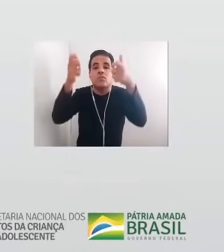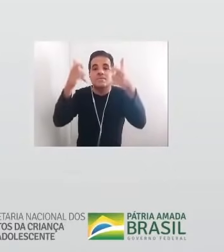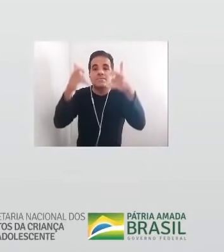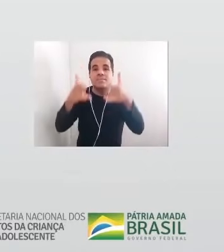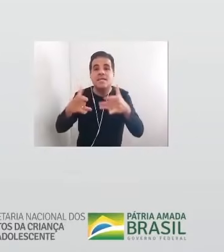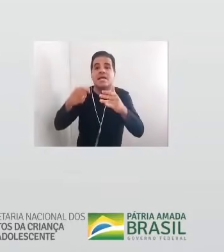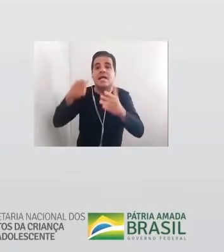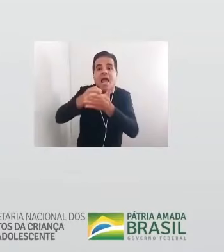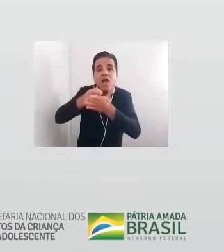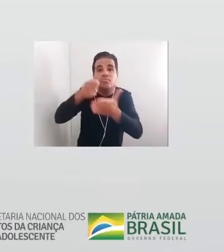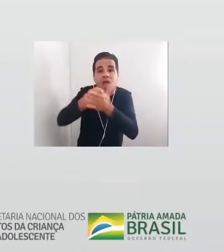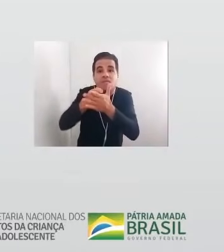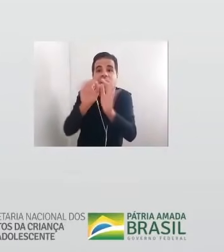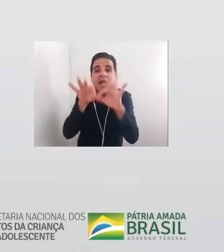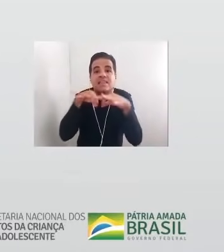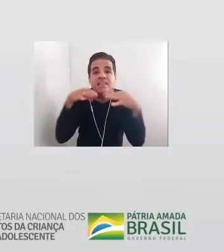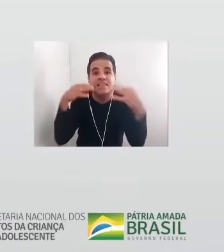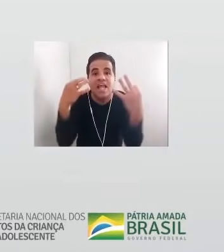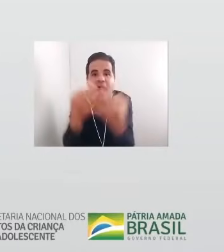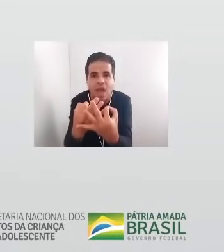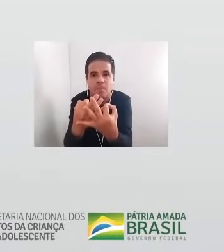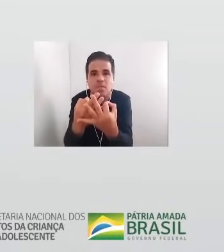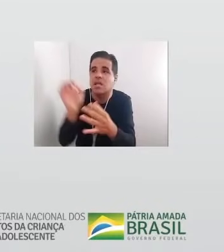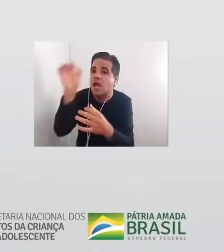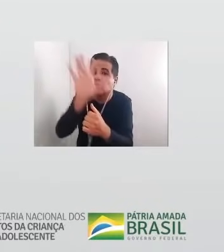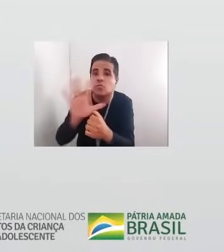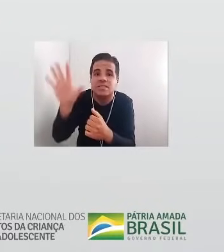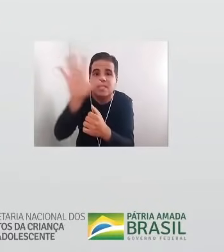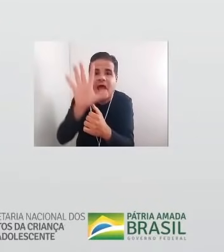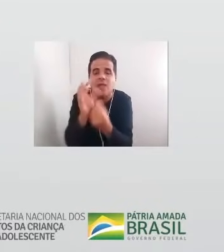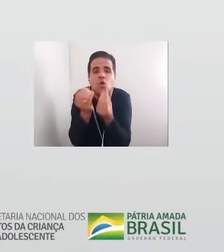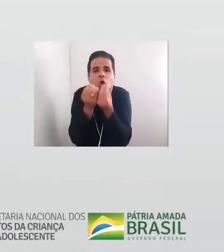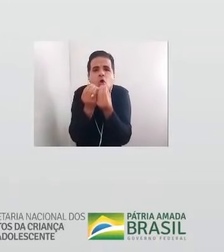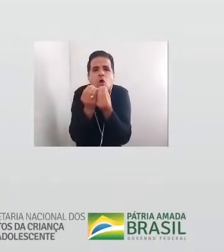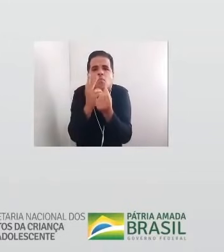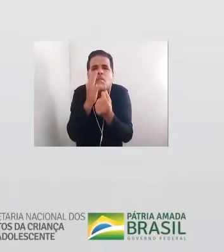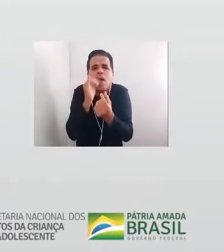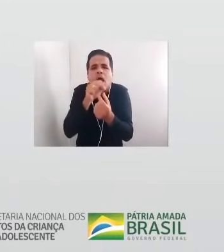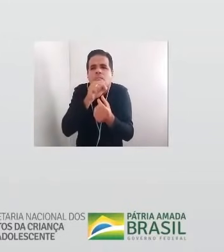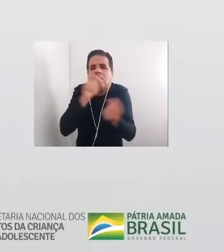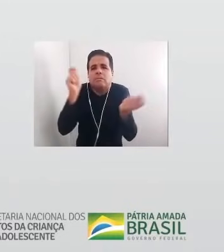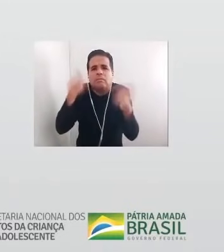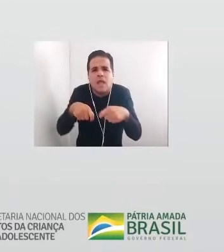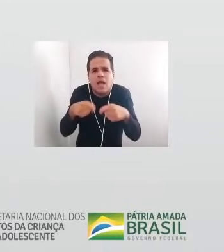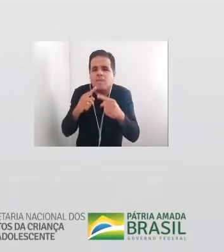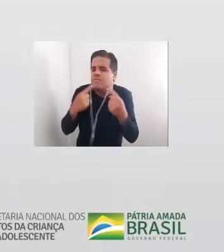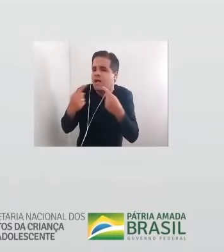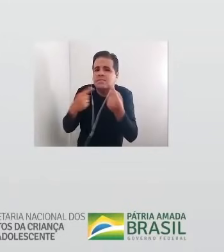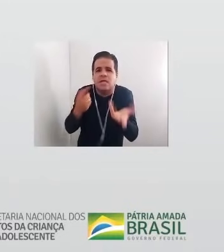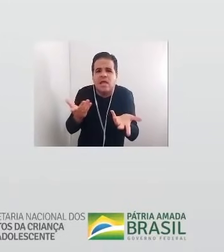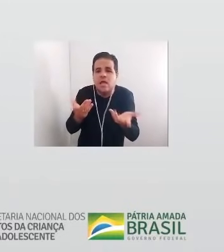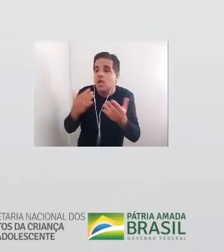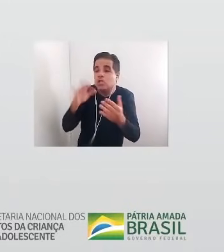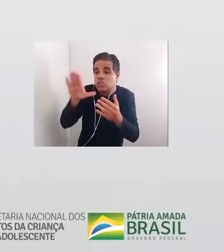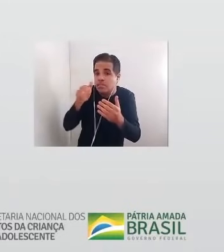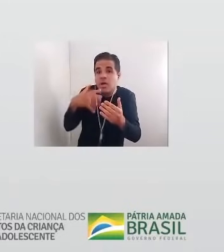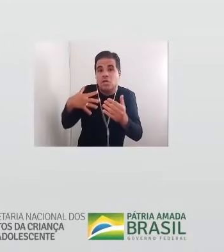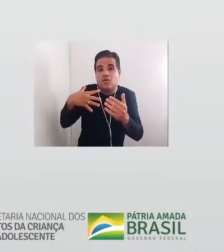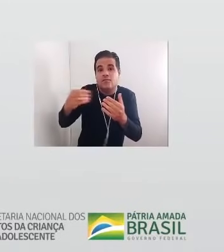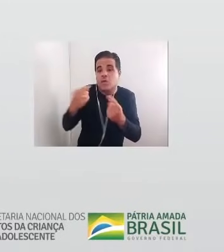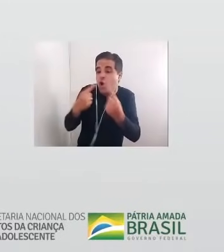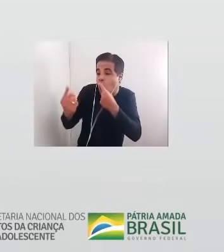da família e do Estado. Como que os pais podem fazer isso? Conversando com frequência com seus filhos, quanto